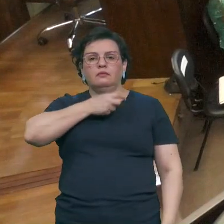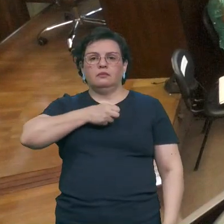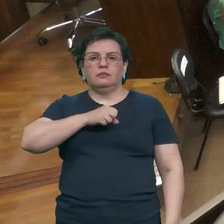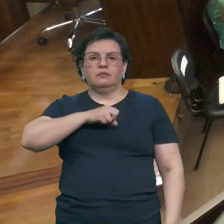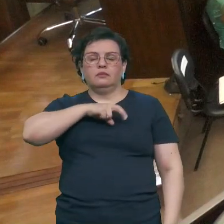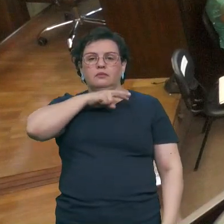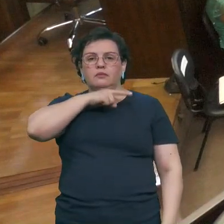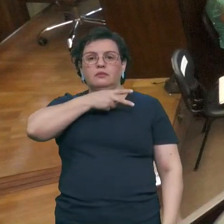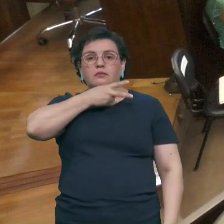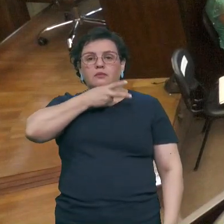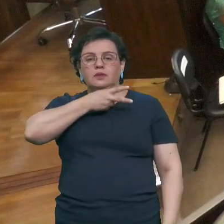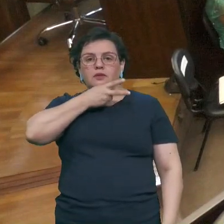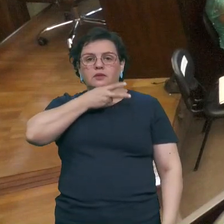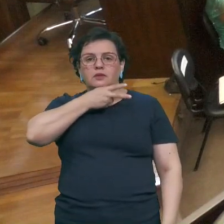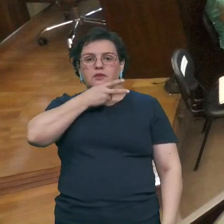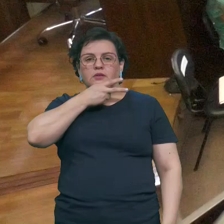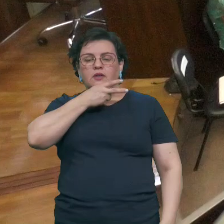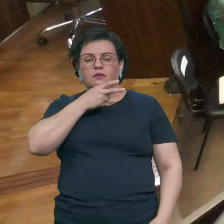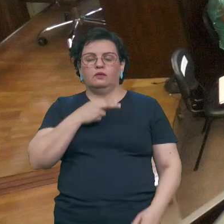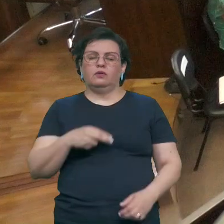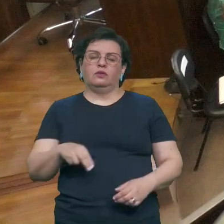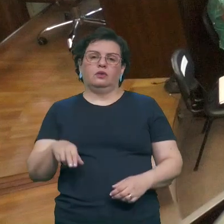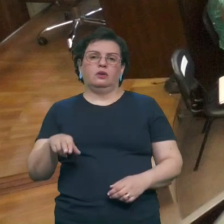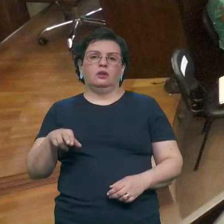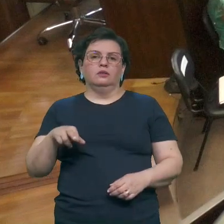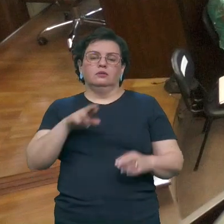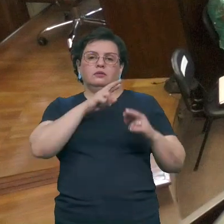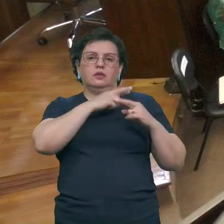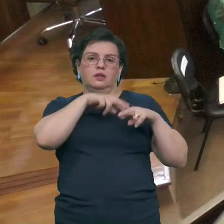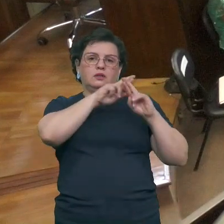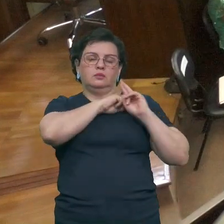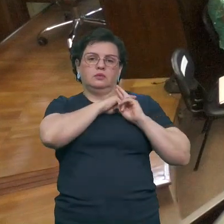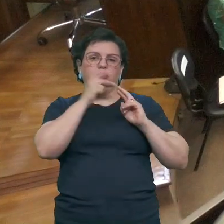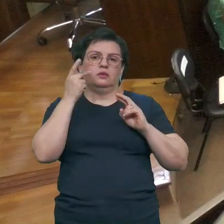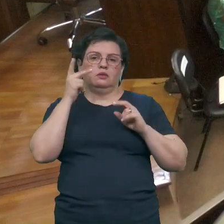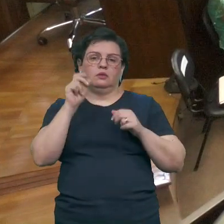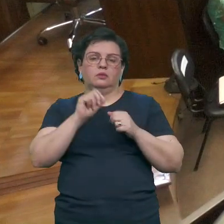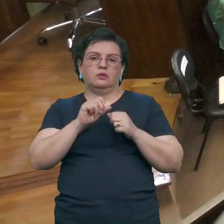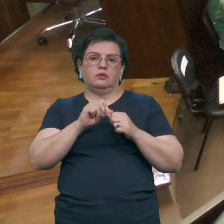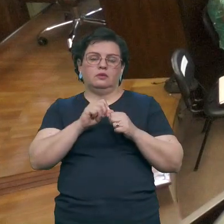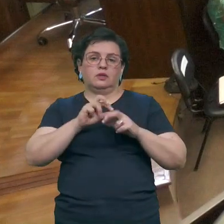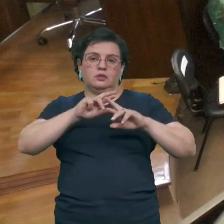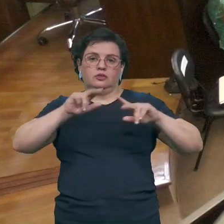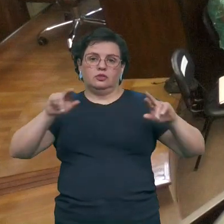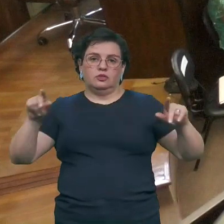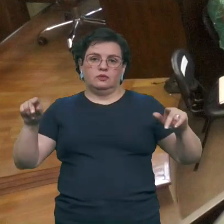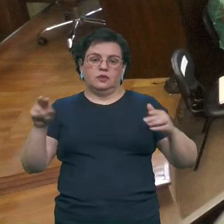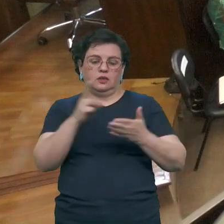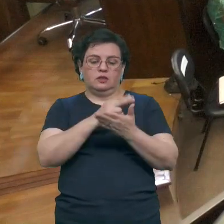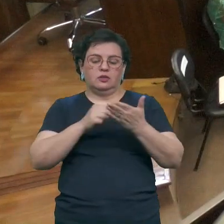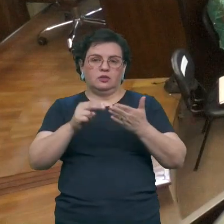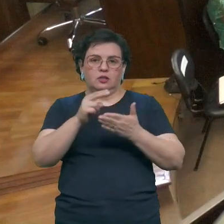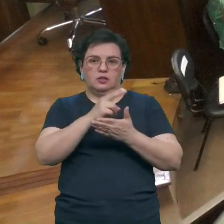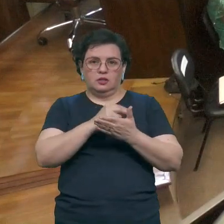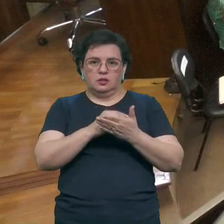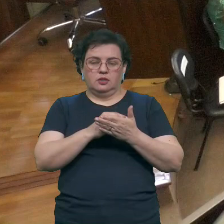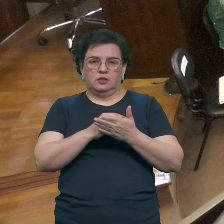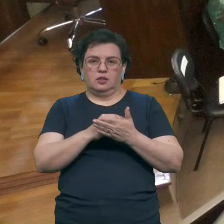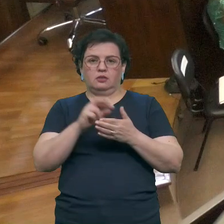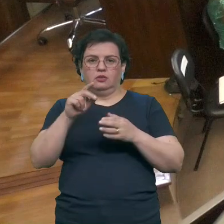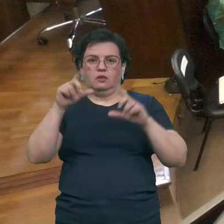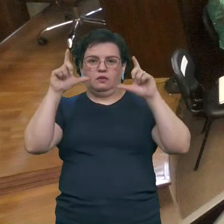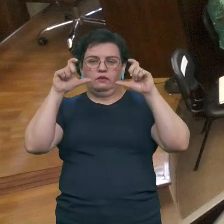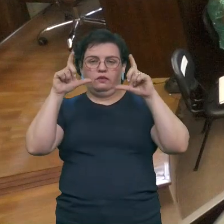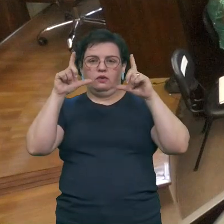por edificá-la em seus mais belos cartões postais: Igreja Matriz São Bento, Santa Casa, Primeiro Grupo